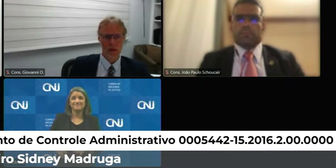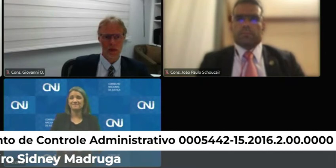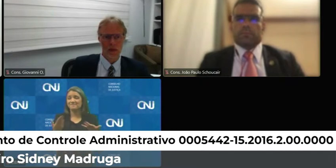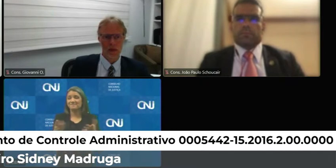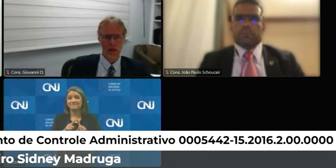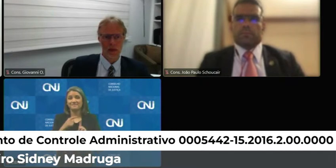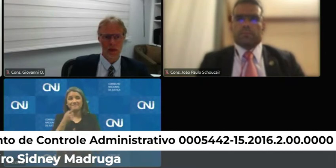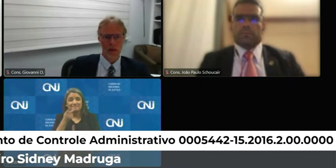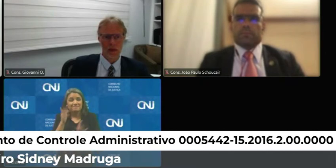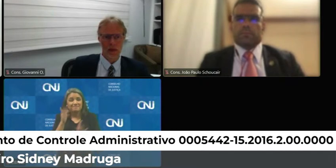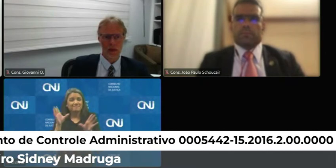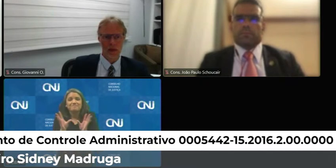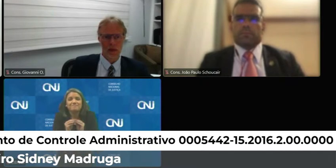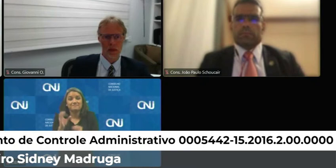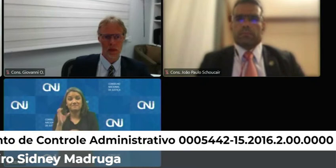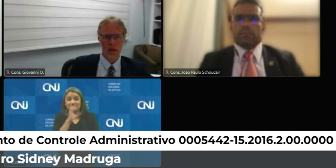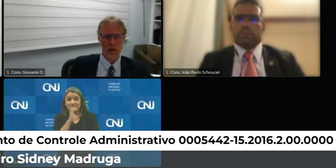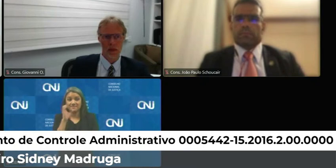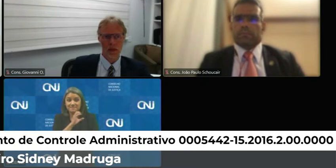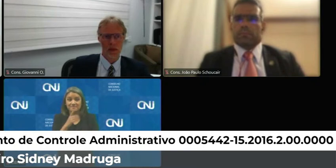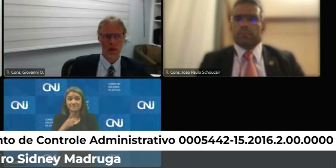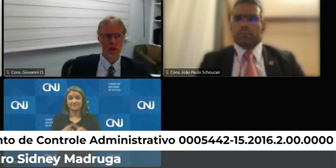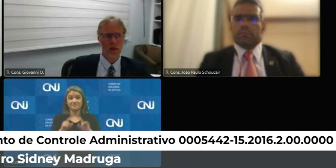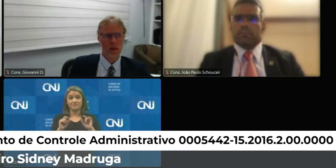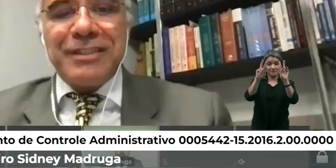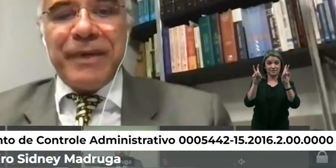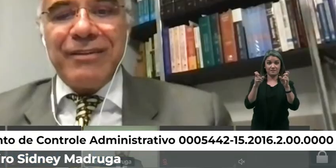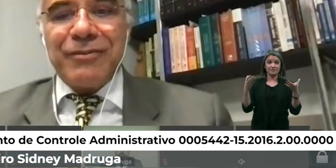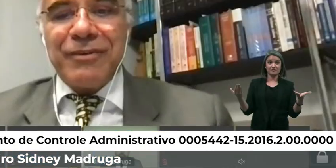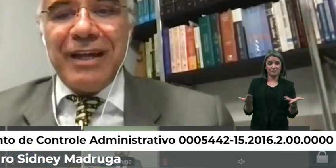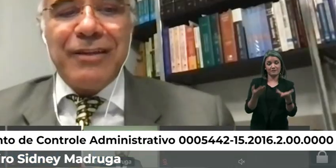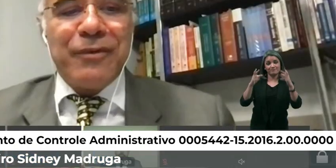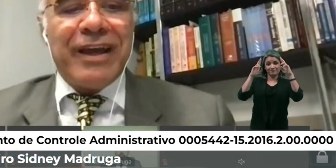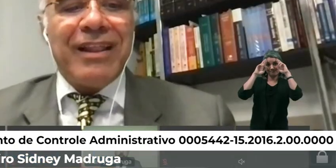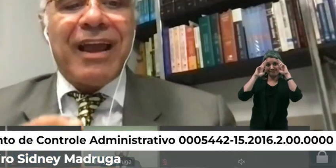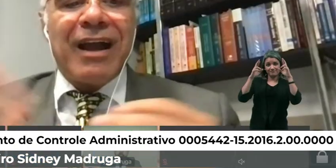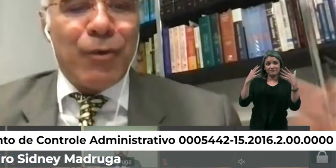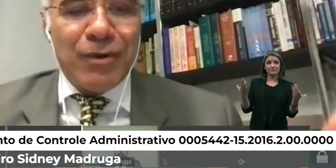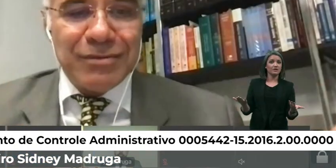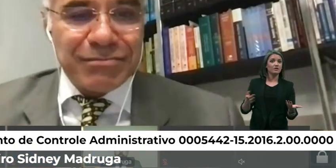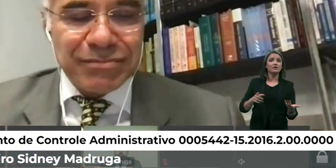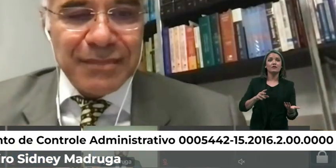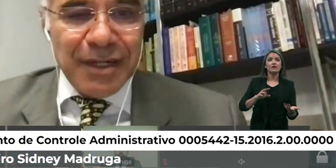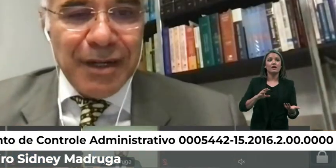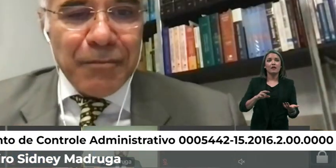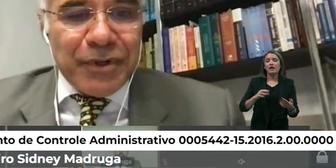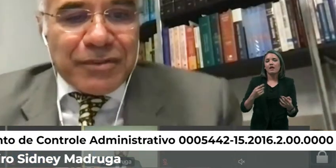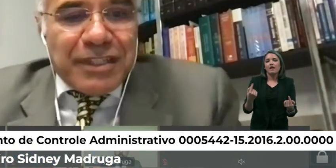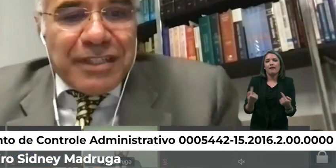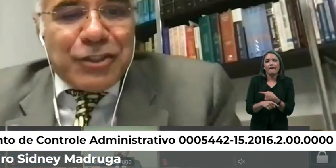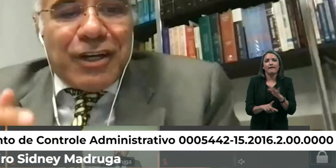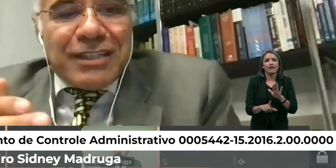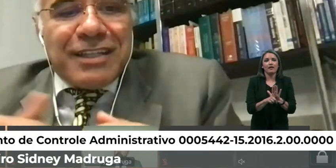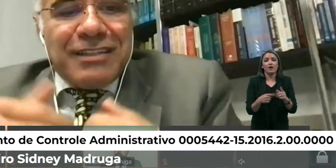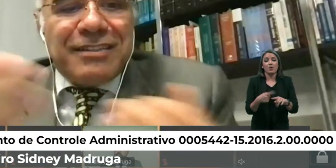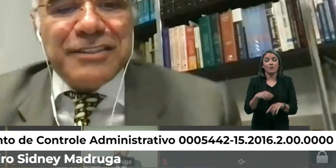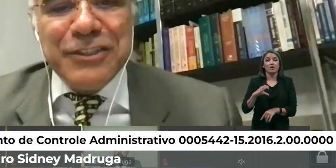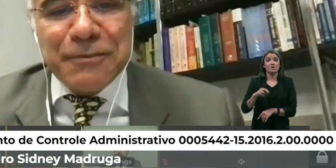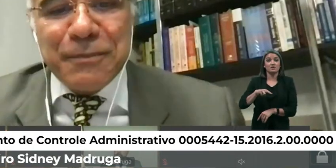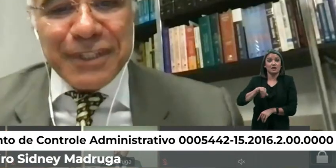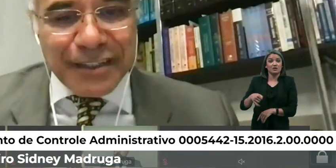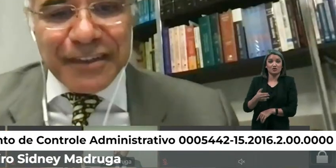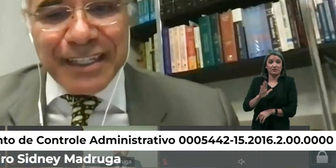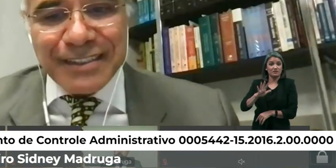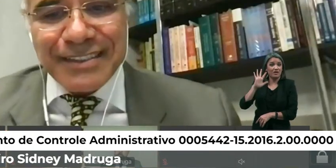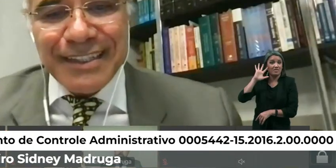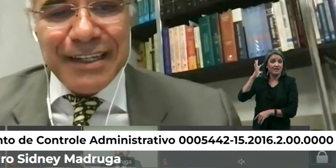breve, porque a questão aqui, com o máximo respeito, ela não é legal, porque o CNJ já